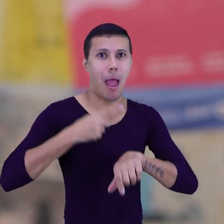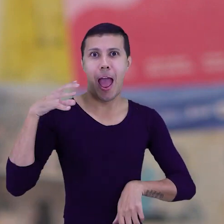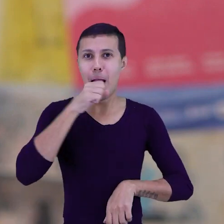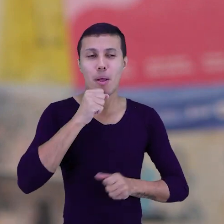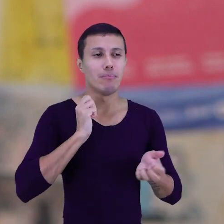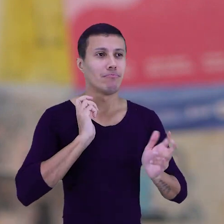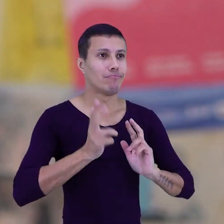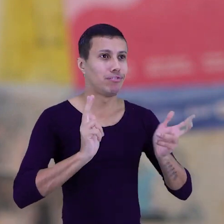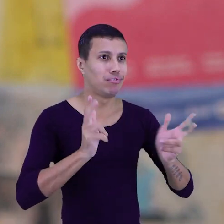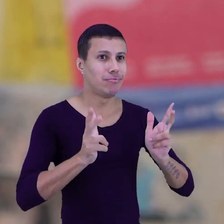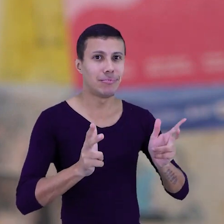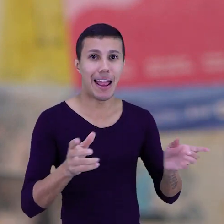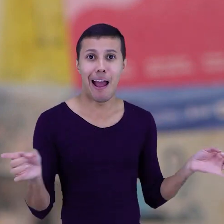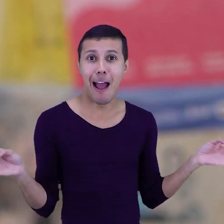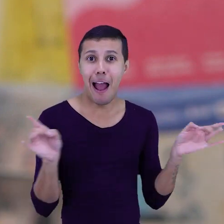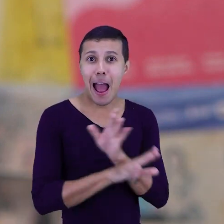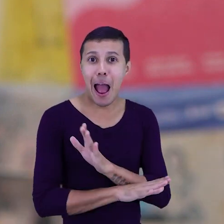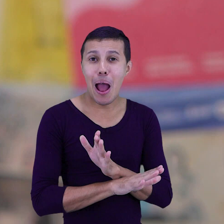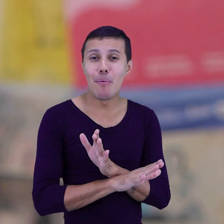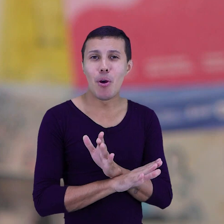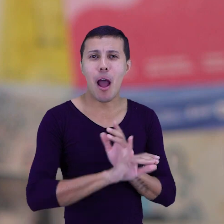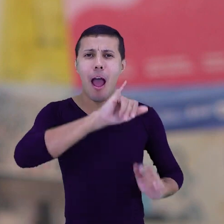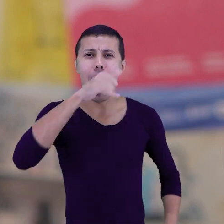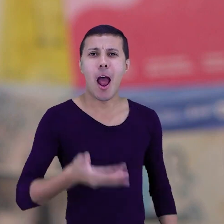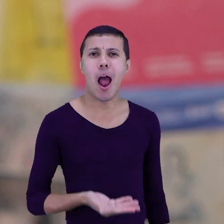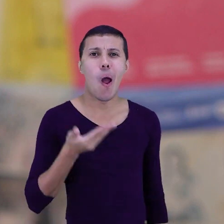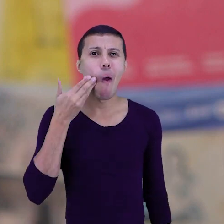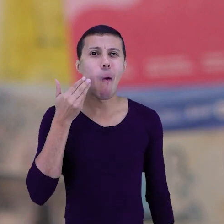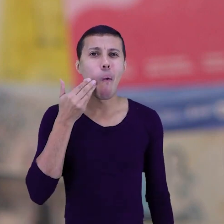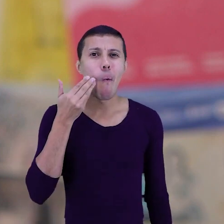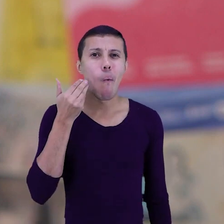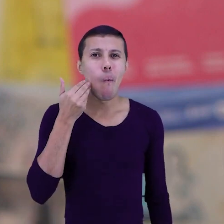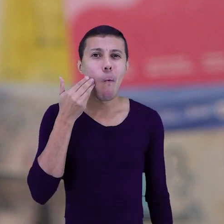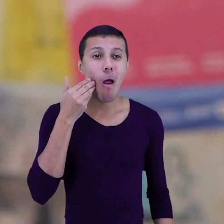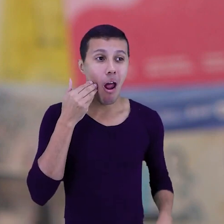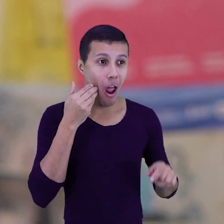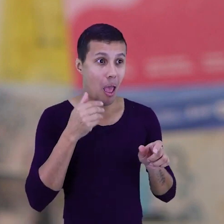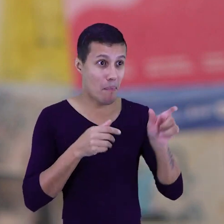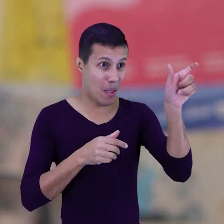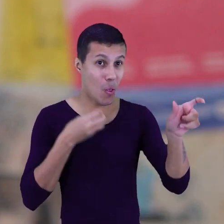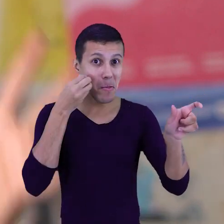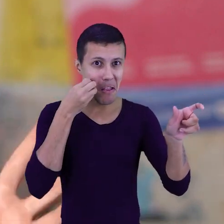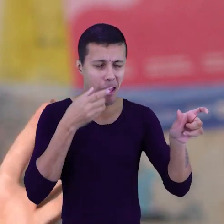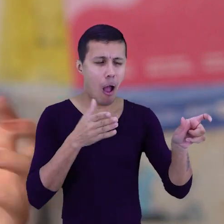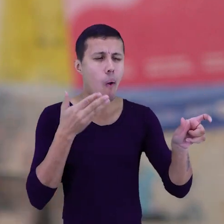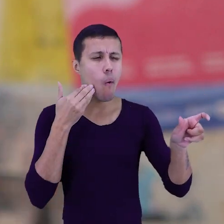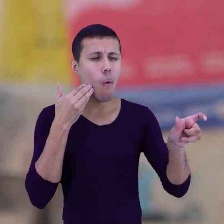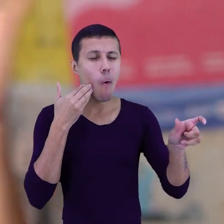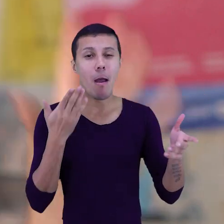conversa que você vai conseguir tirar o suco